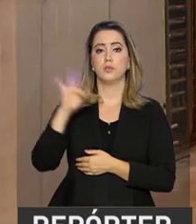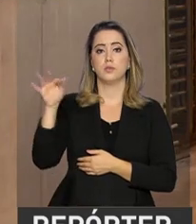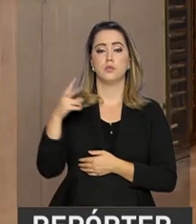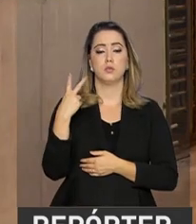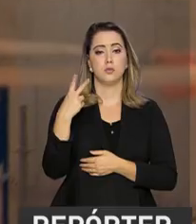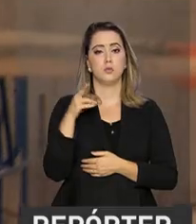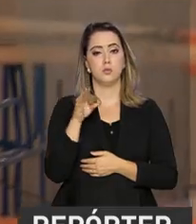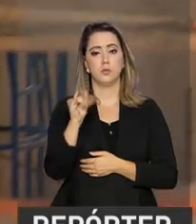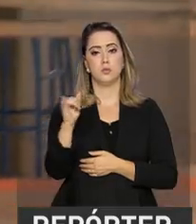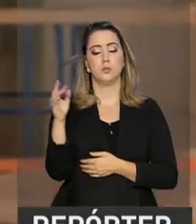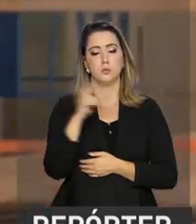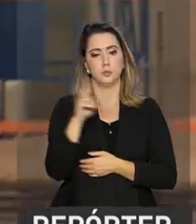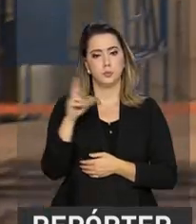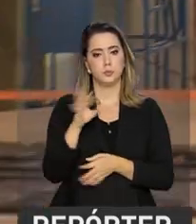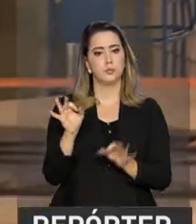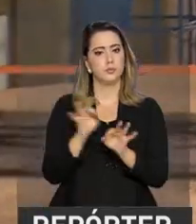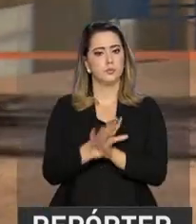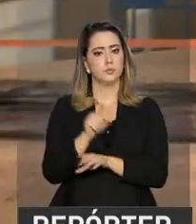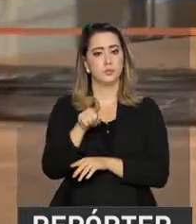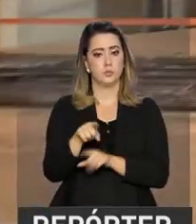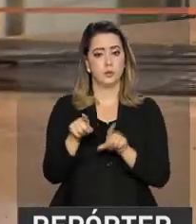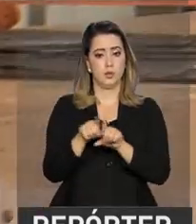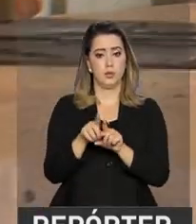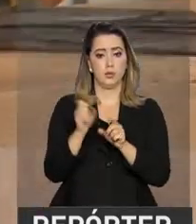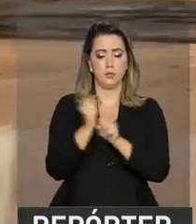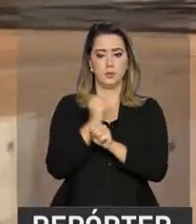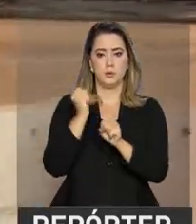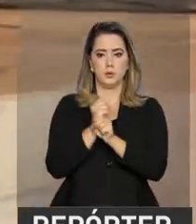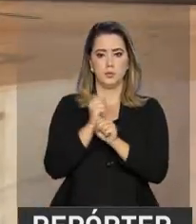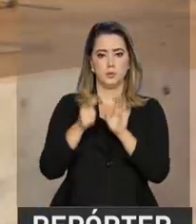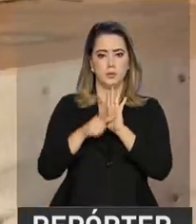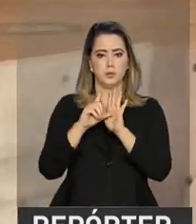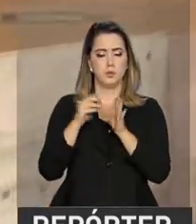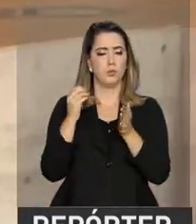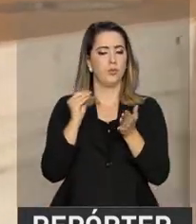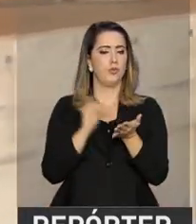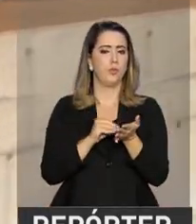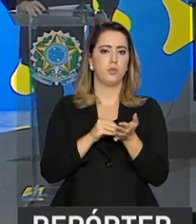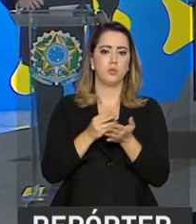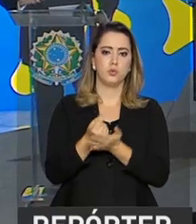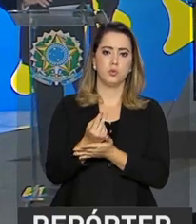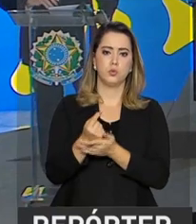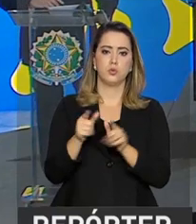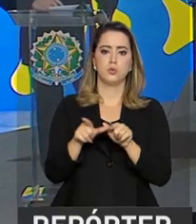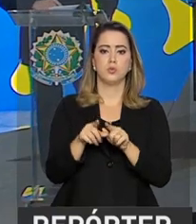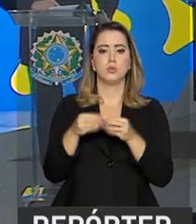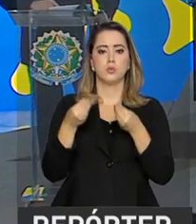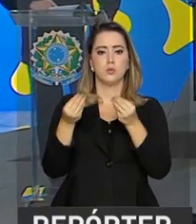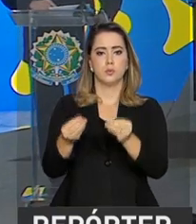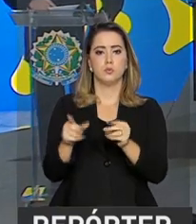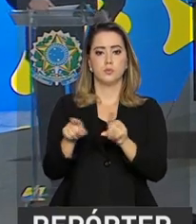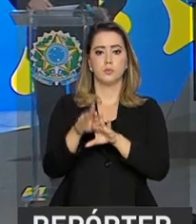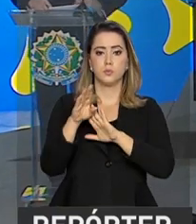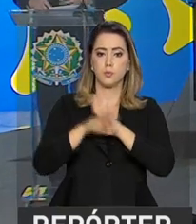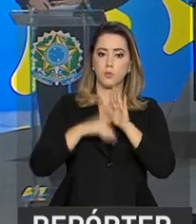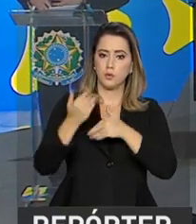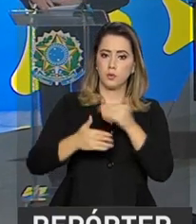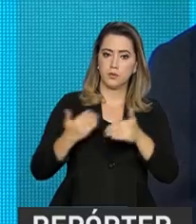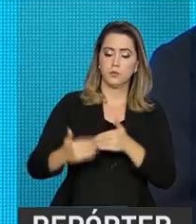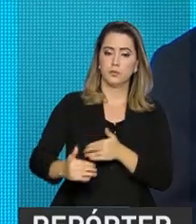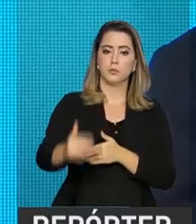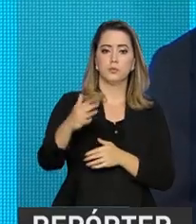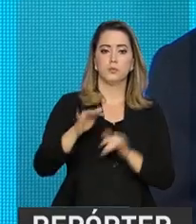bilhões de reais. E a conclusão do Sirius, que estava ameaçada por falta de verba, está sendo garantida pelo projeto